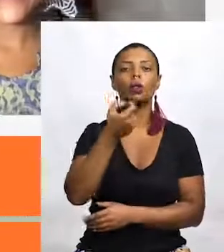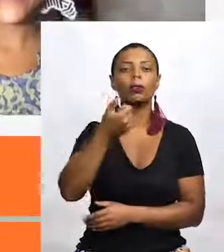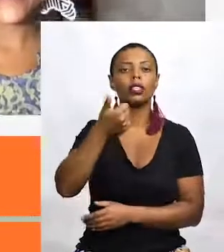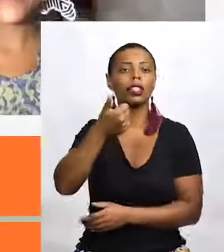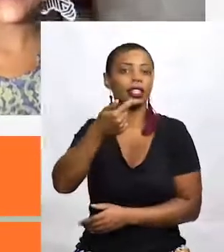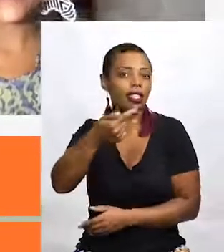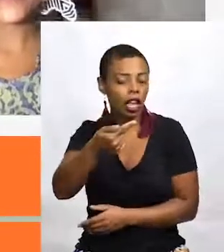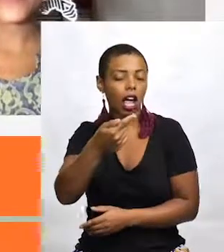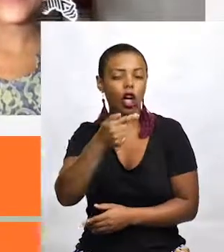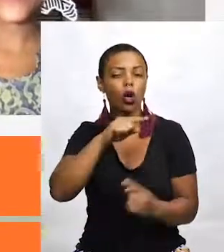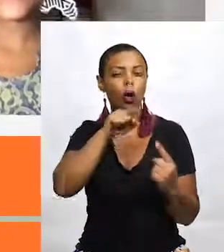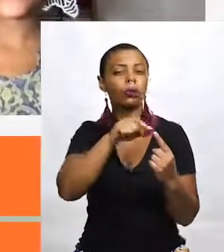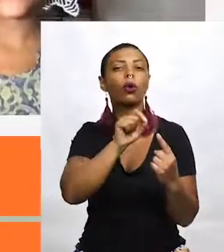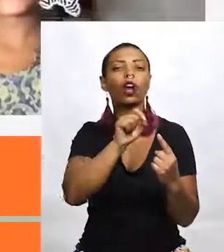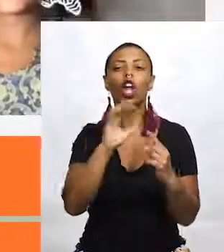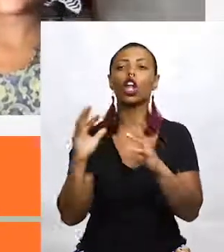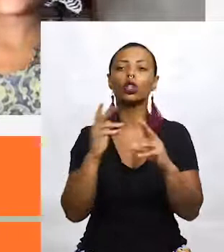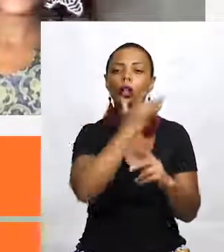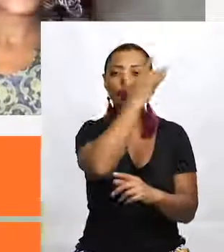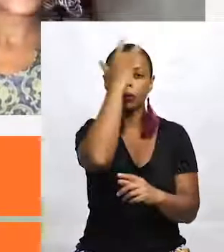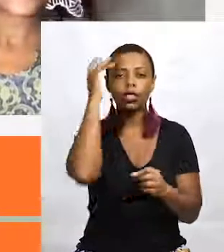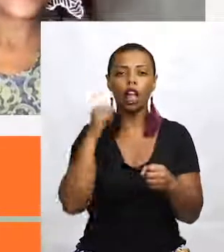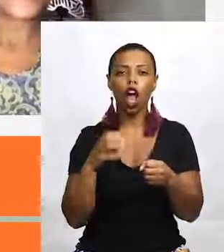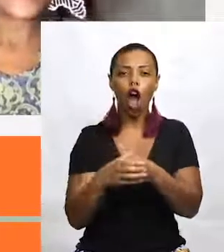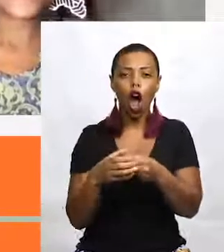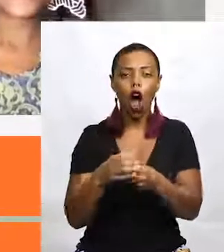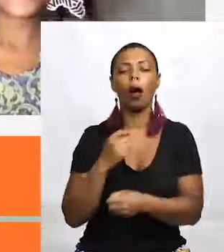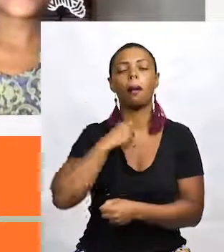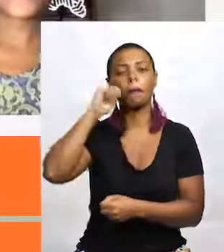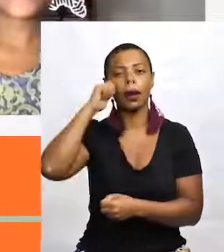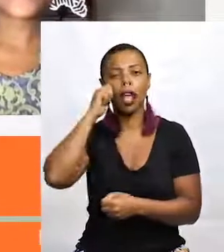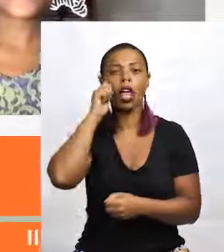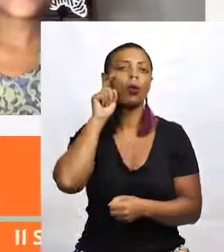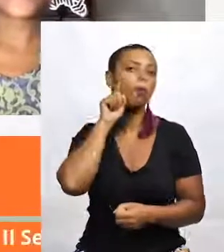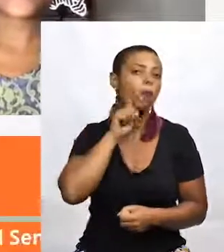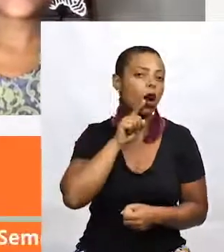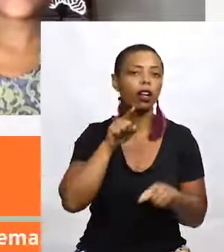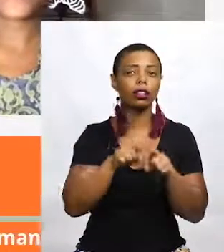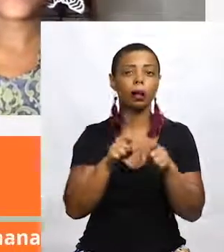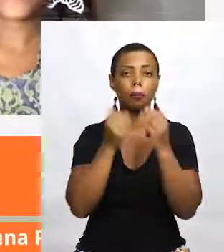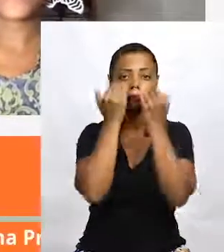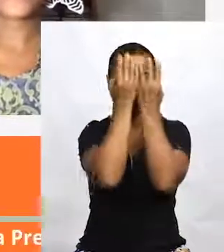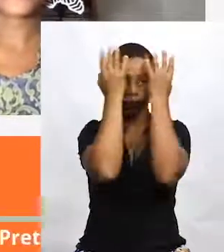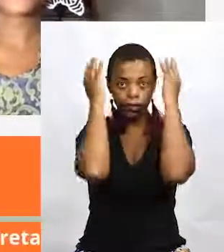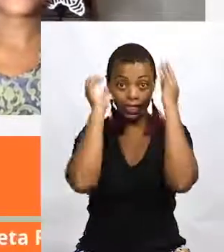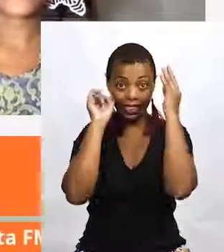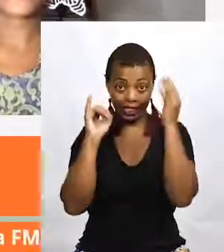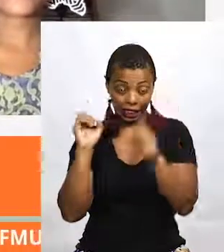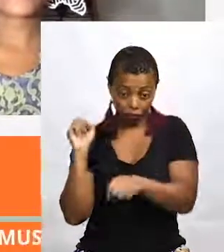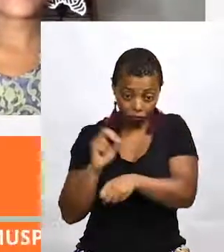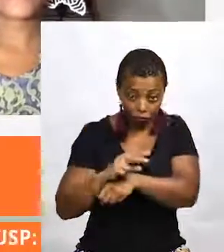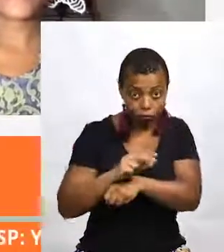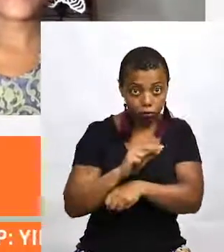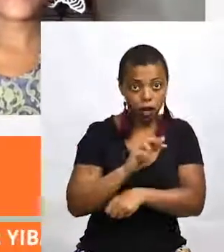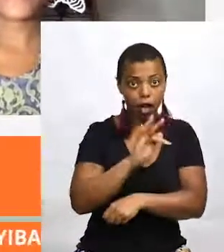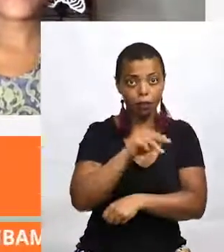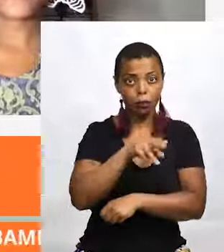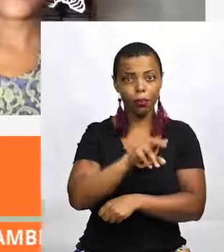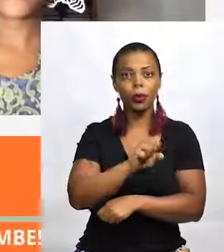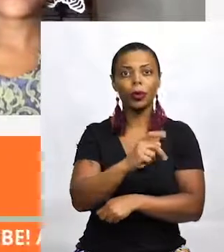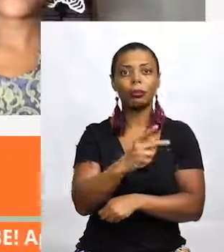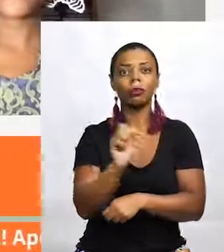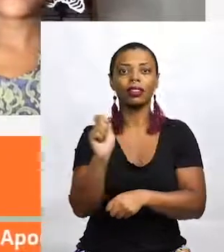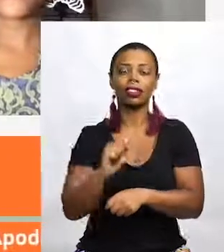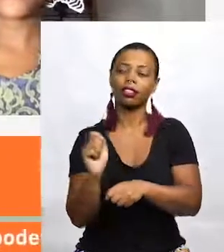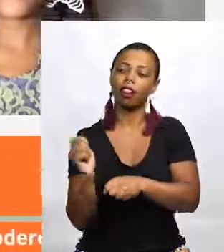cotistas, pretos, pardos e indígenas que entrariam na FMUSP, né? Desde então, ele veio